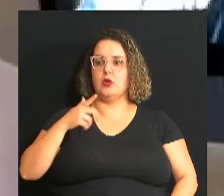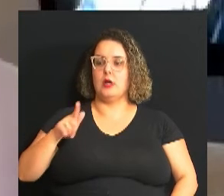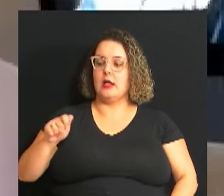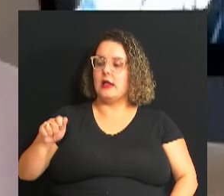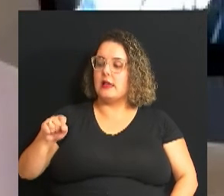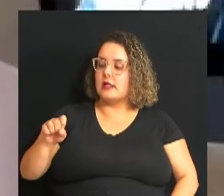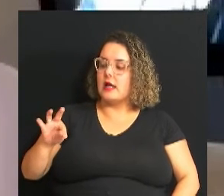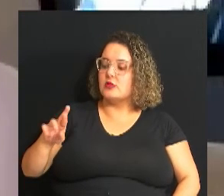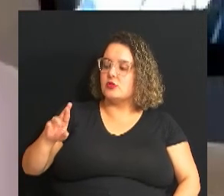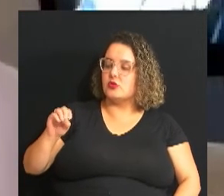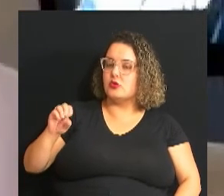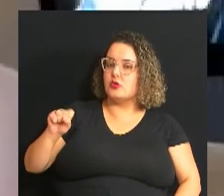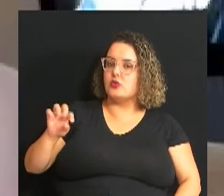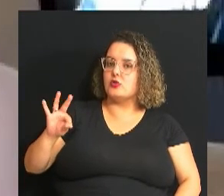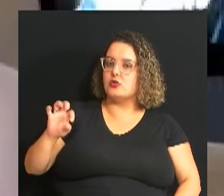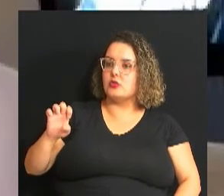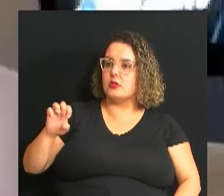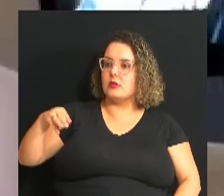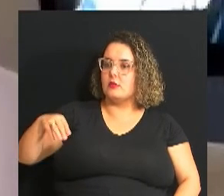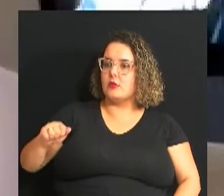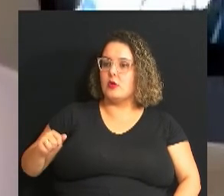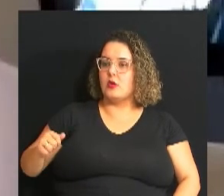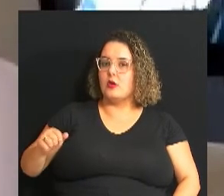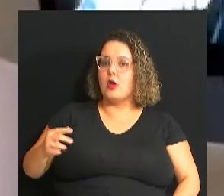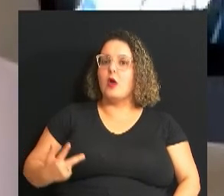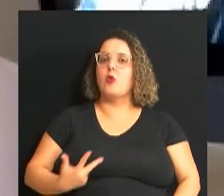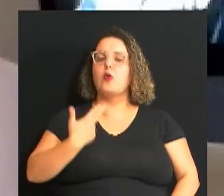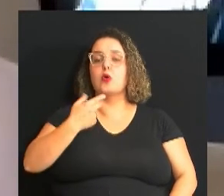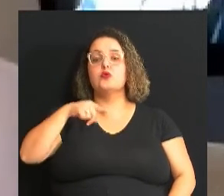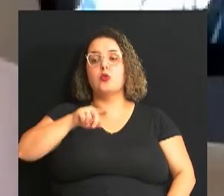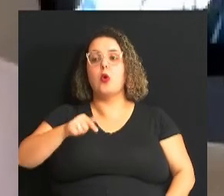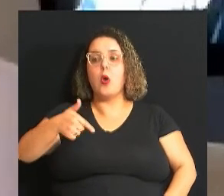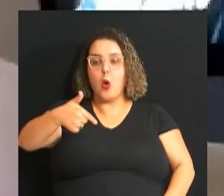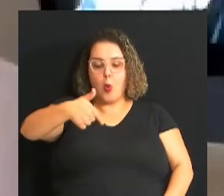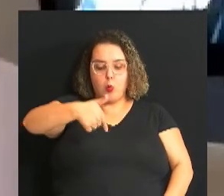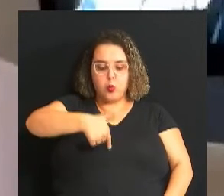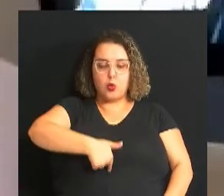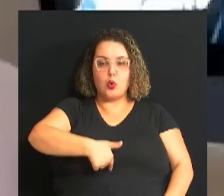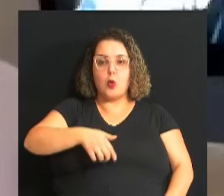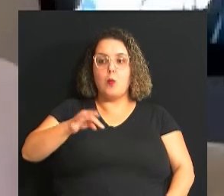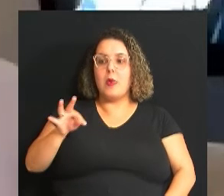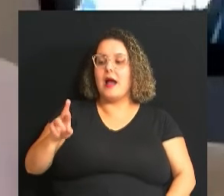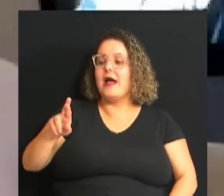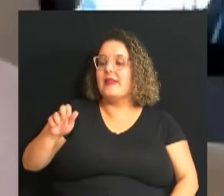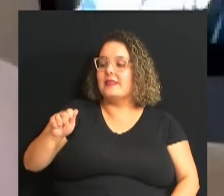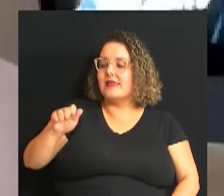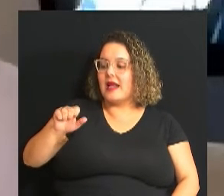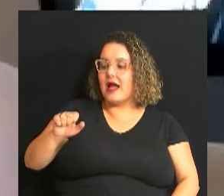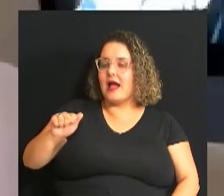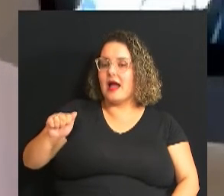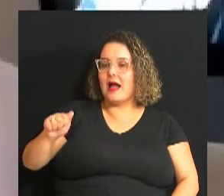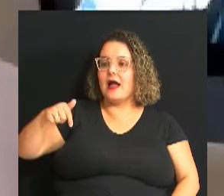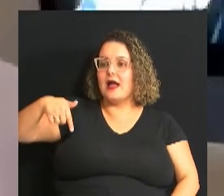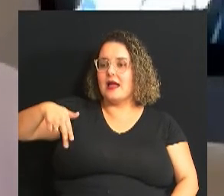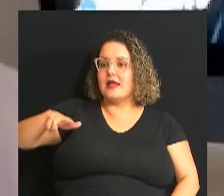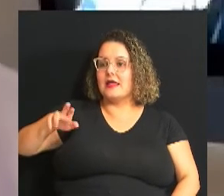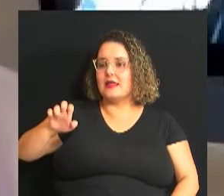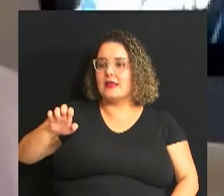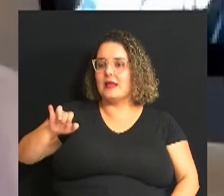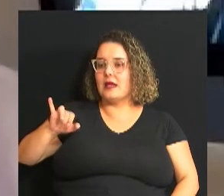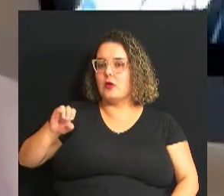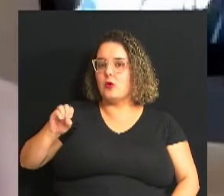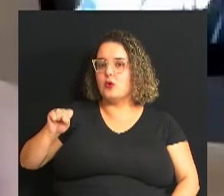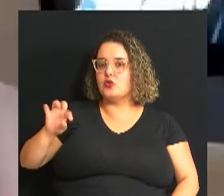gastrostomia é um corte ou um furo no estômago. Uma traqueostomia é um corte ou um furo na